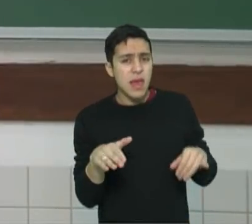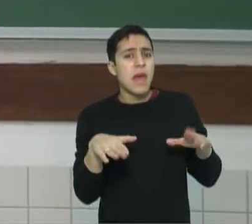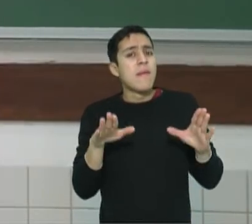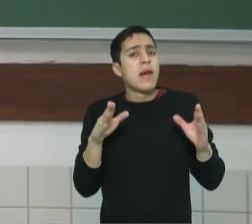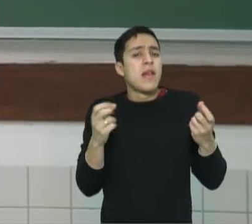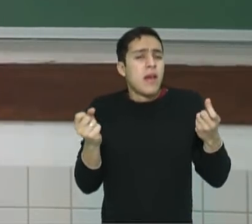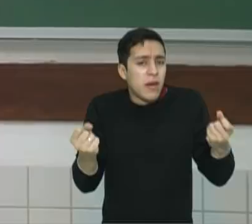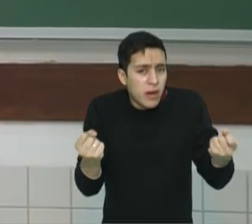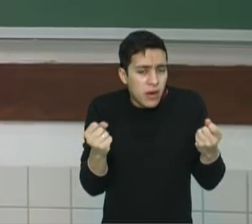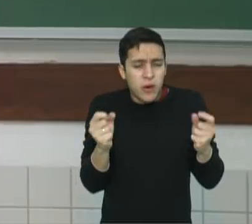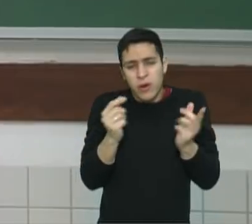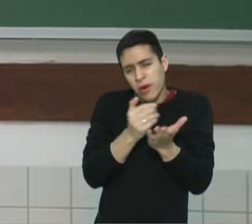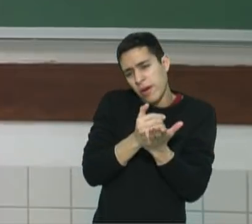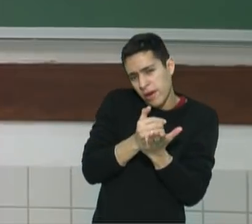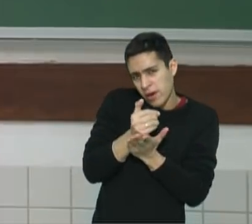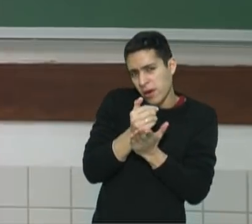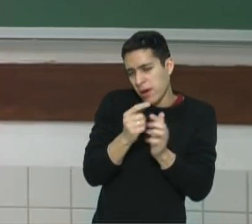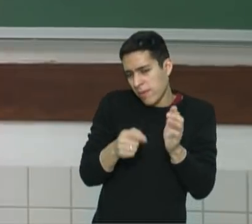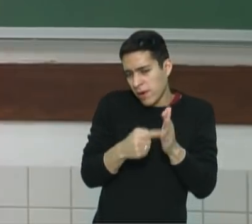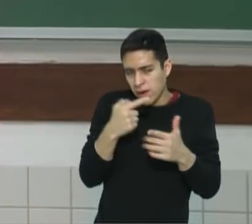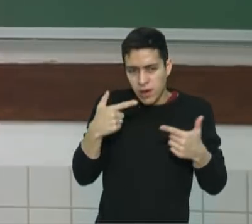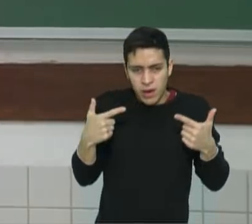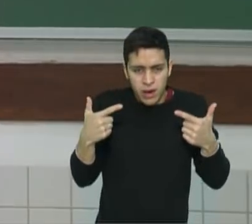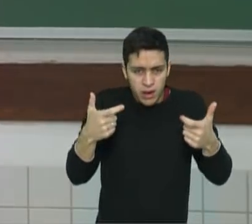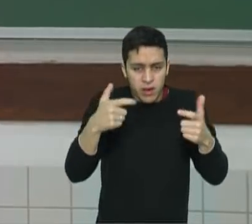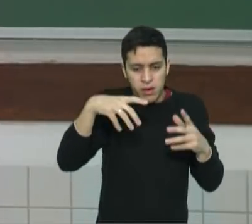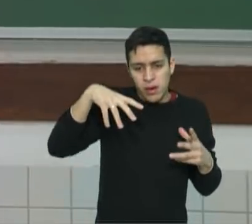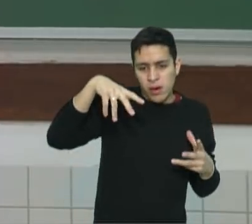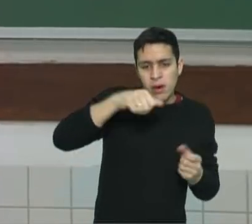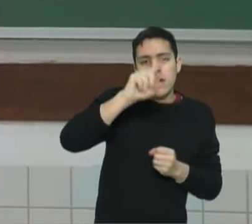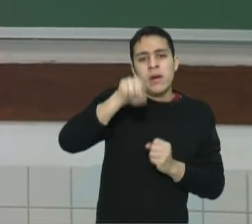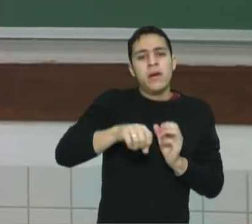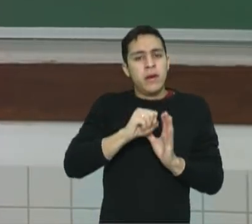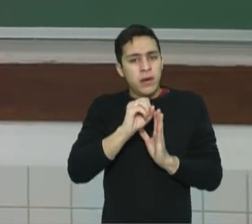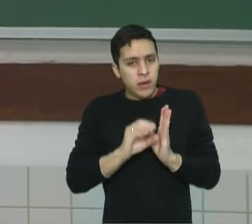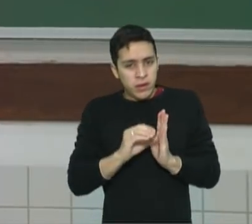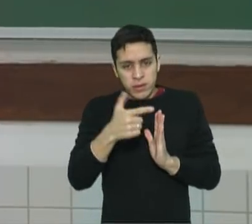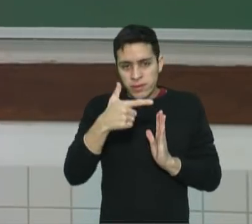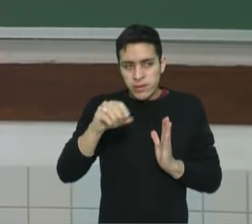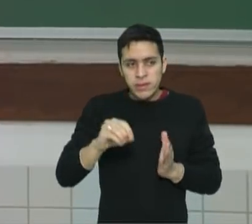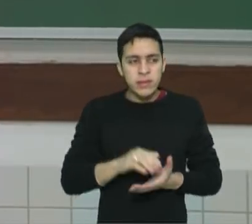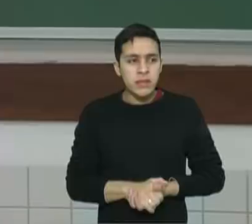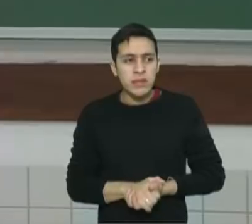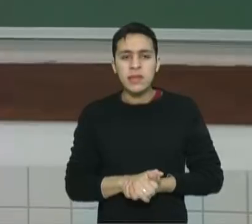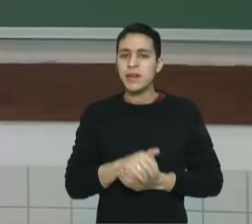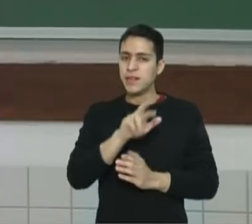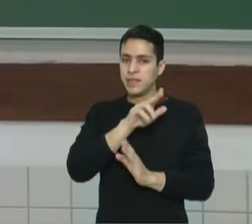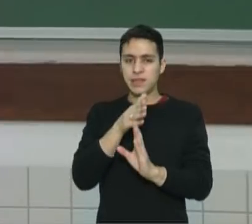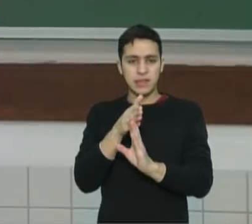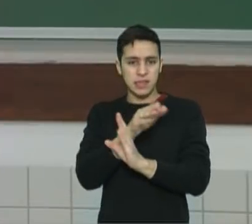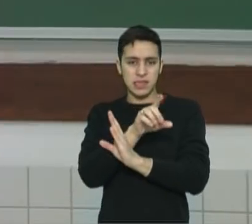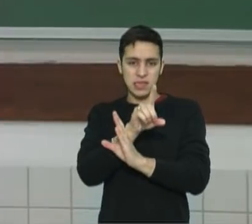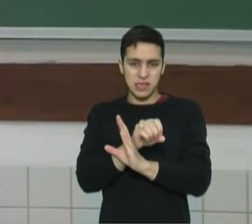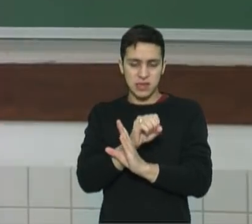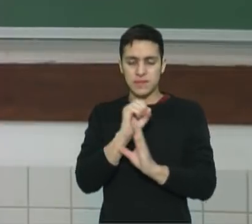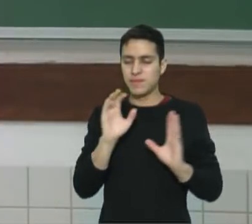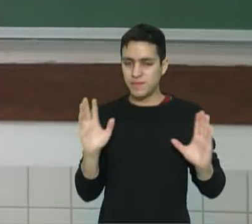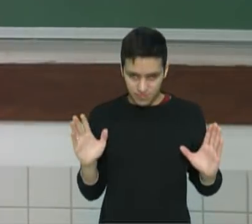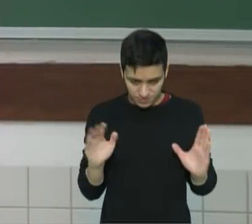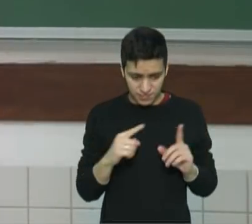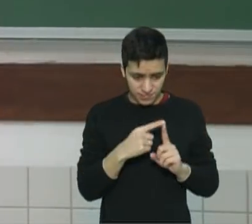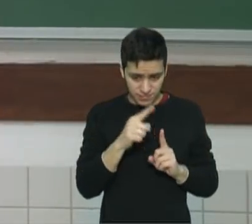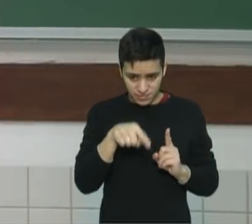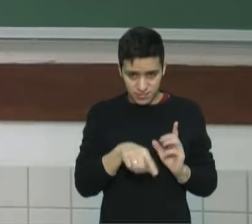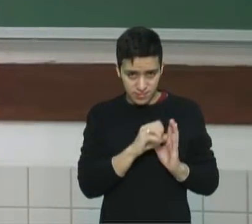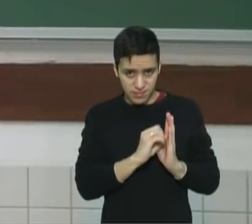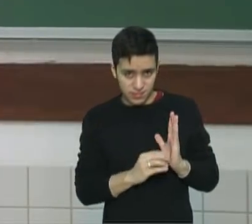mais forte a partir da Primeira Guerra Mundial. Então, é século XX. Então, não é século XIX, porque o século